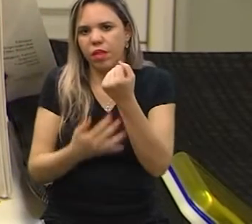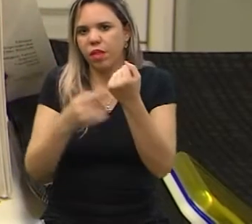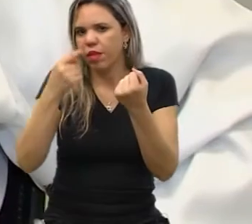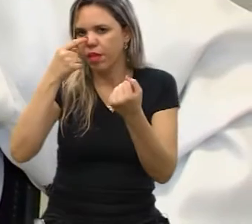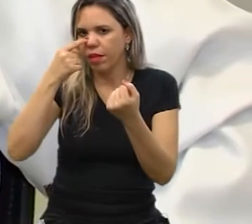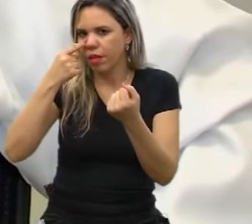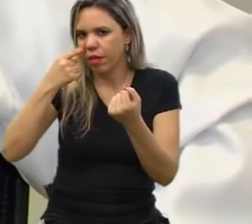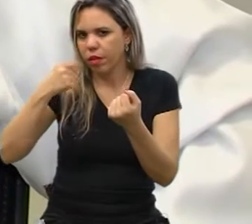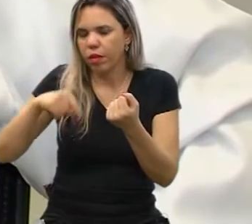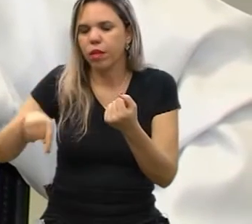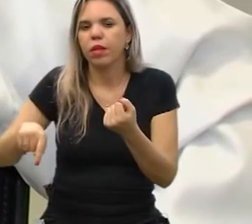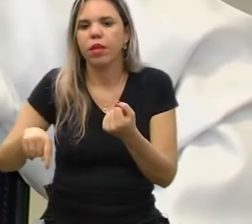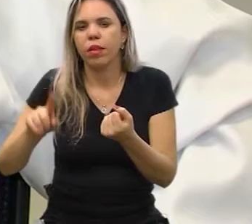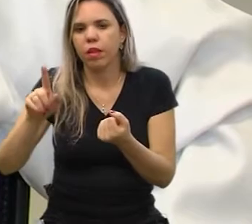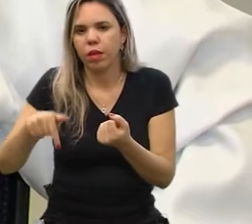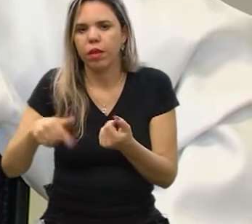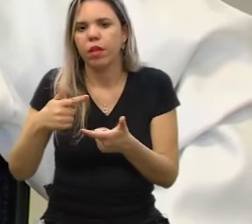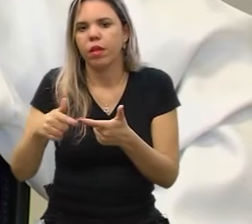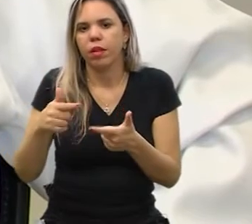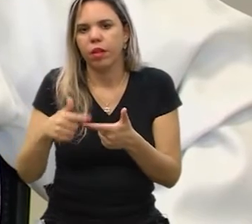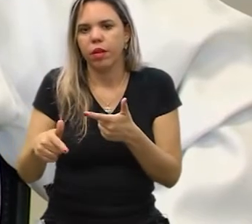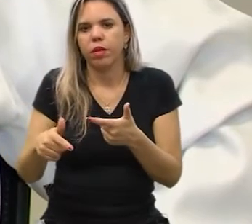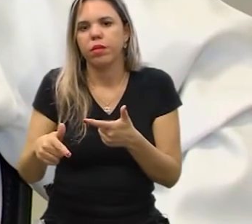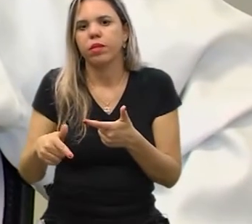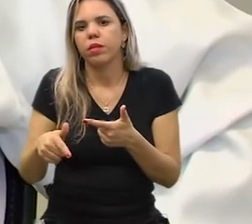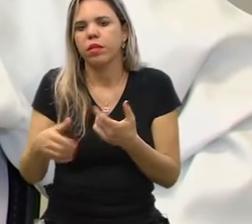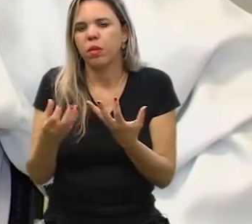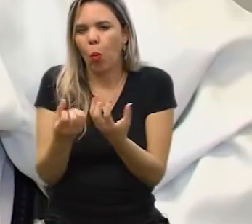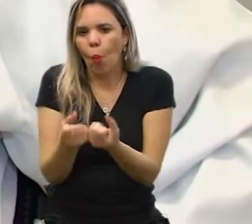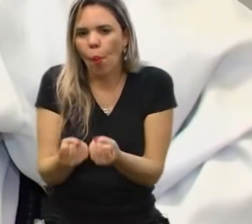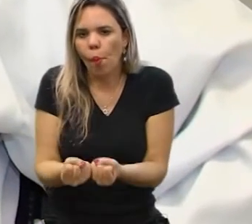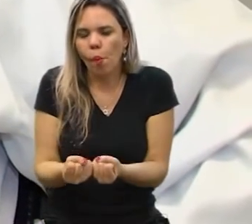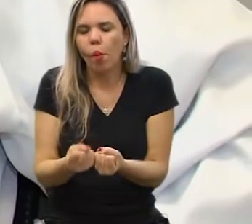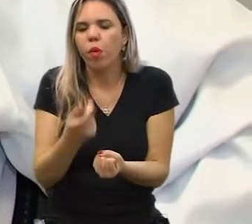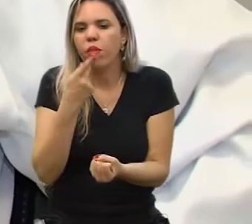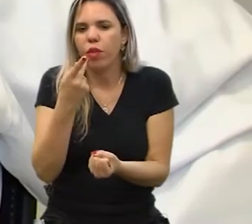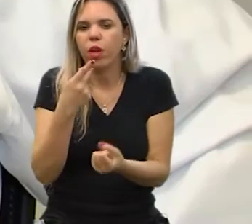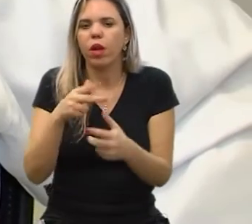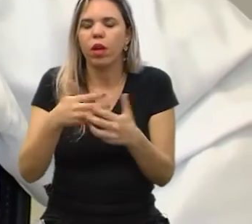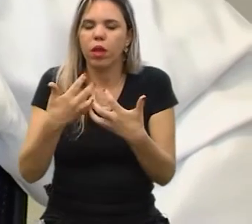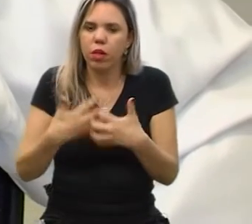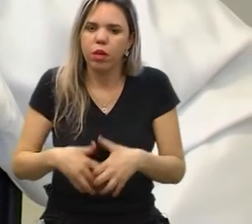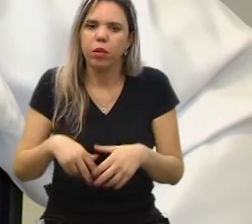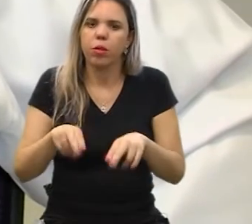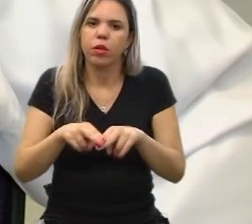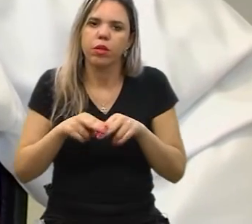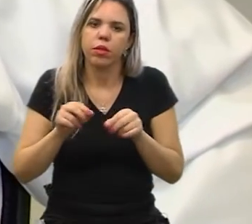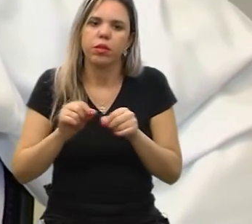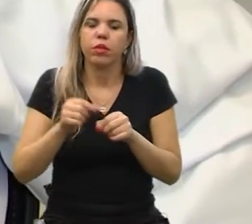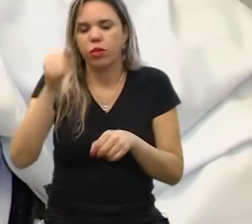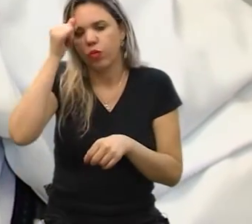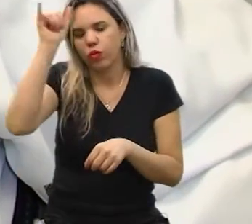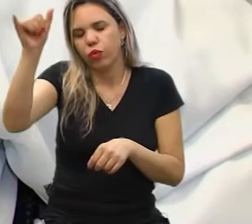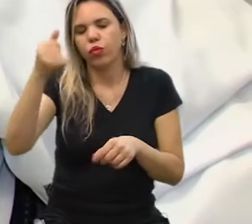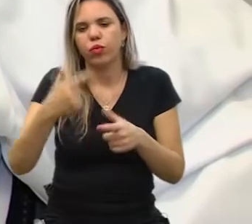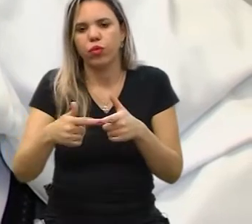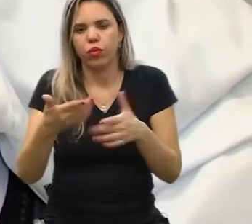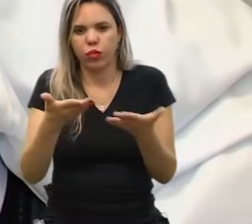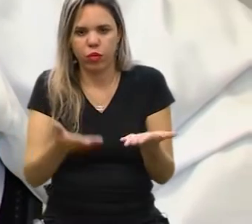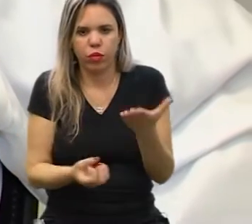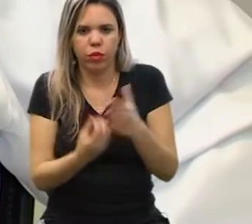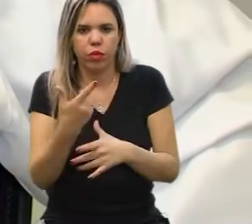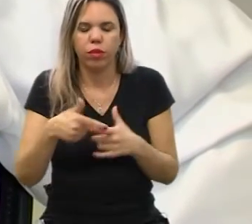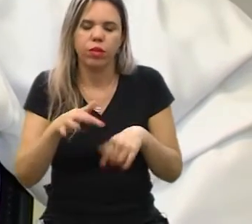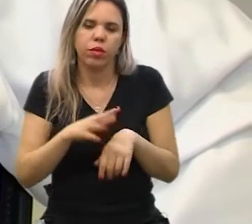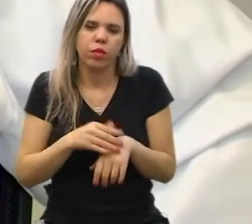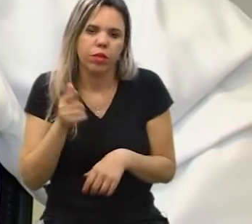no nariz. O sangramento é uma consequência desse ressecamento que nós comentamos agora. As medidas de prevenção para isso